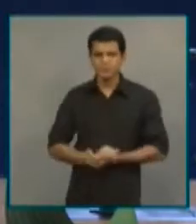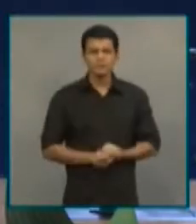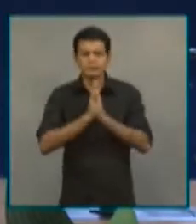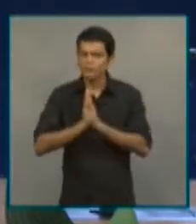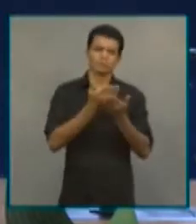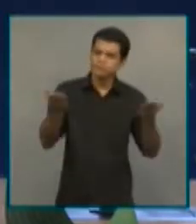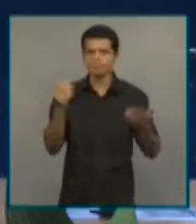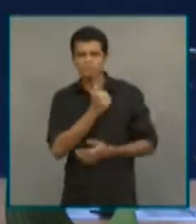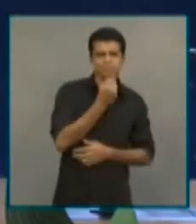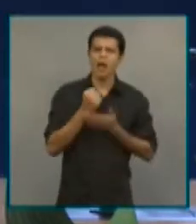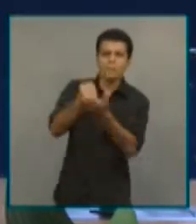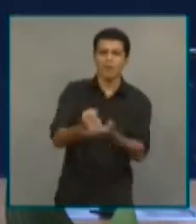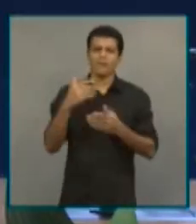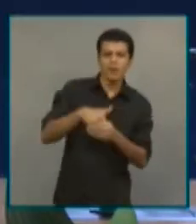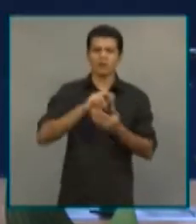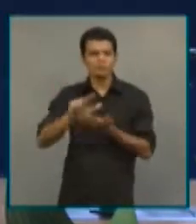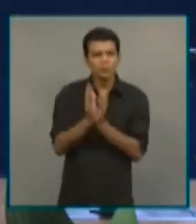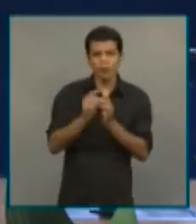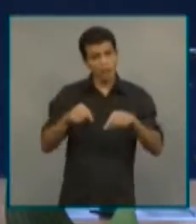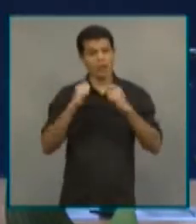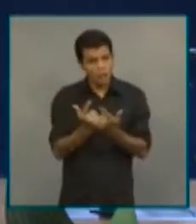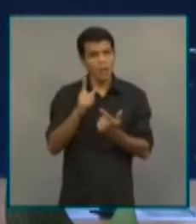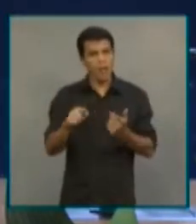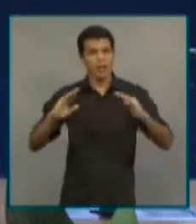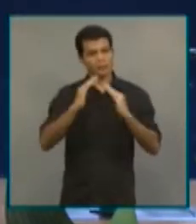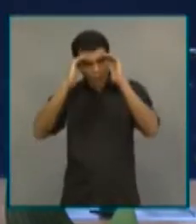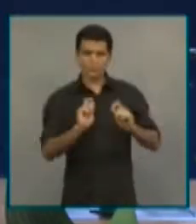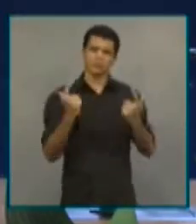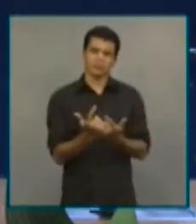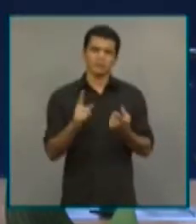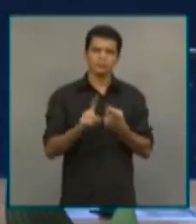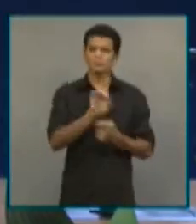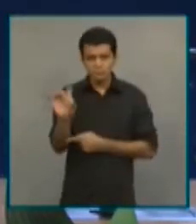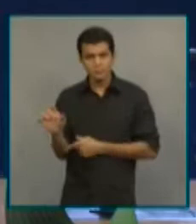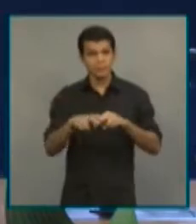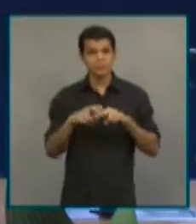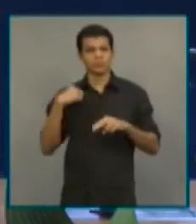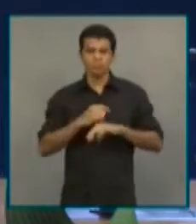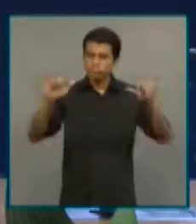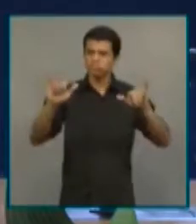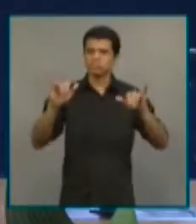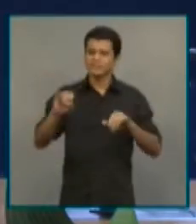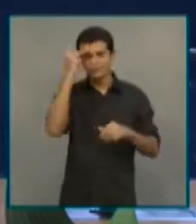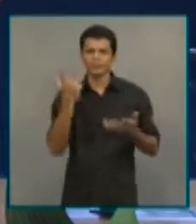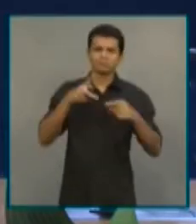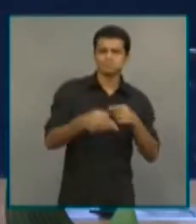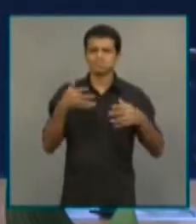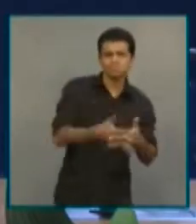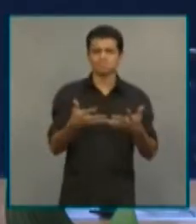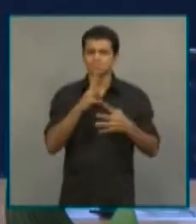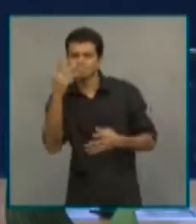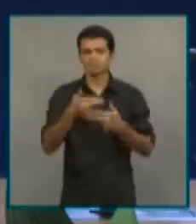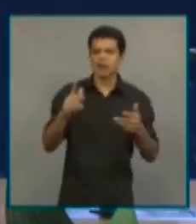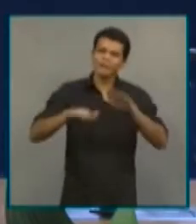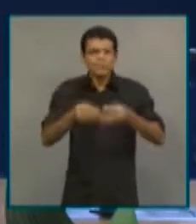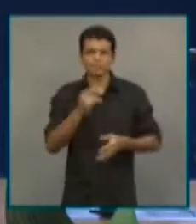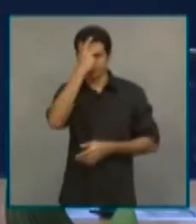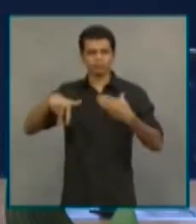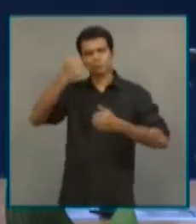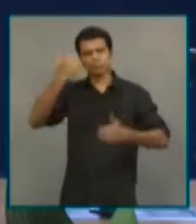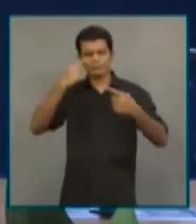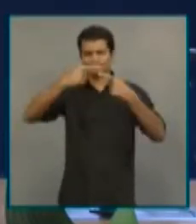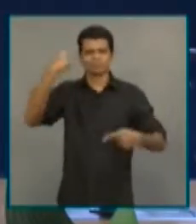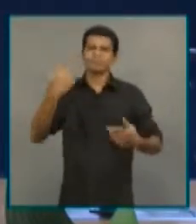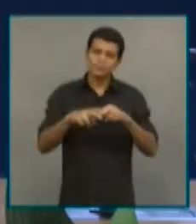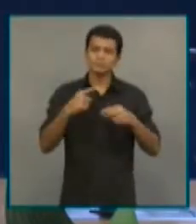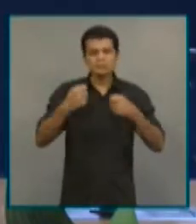que os senhores e senhoras respeitem aqui as câmeras que estão aqui, tendo em vista que nós estamos